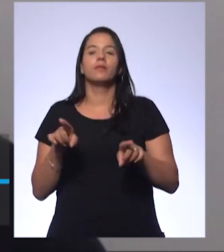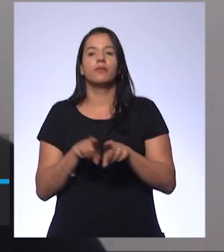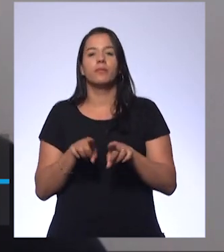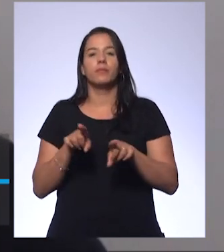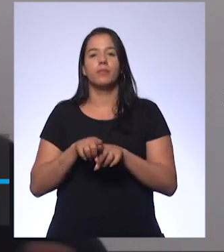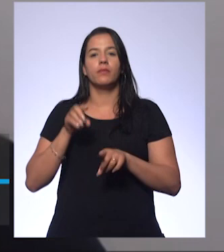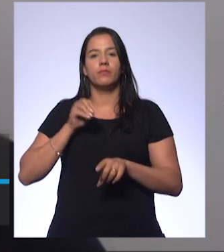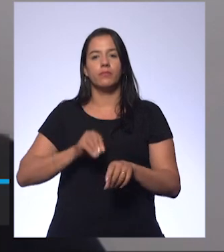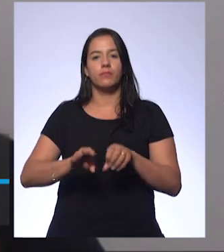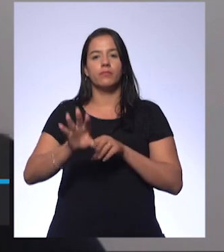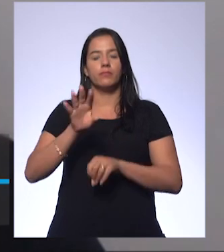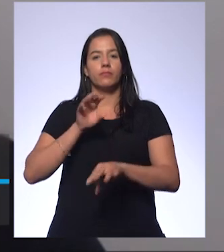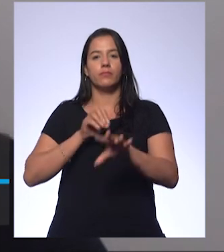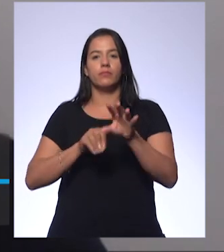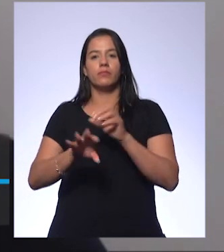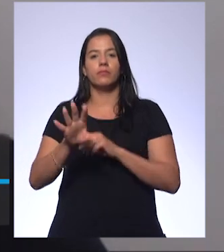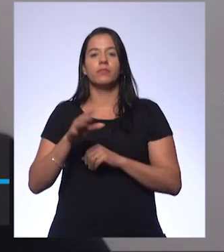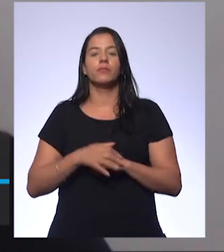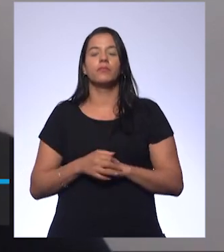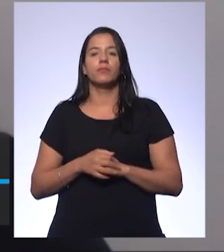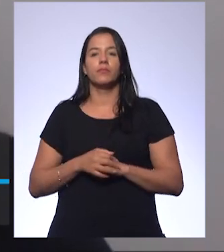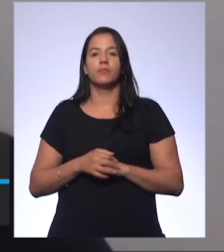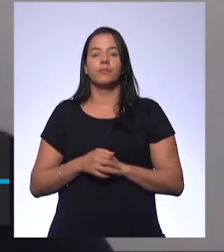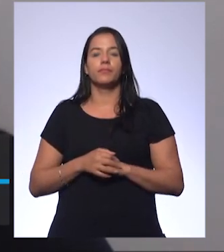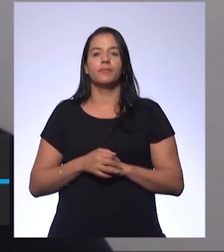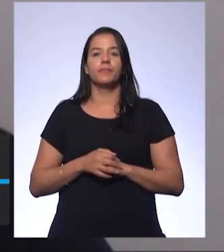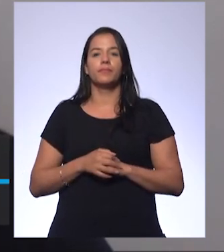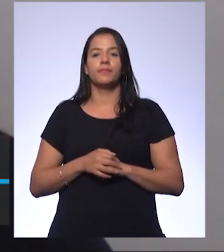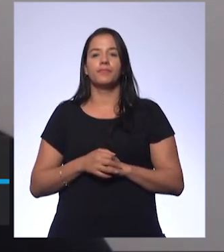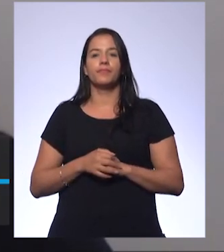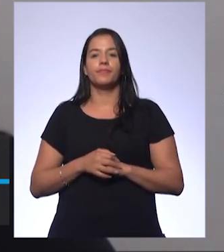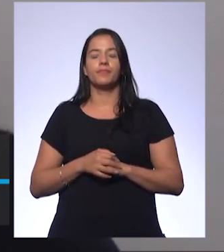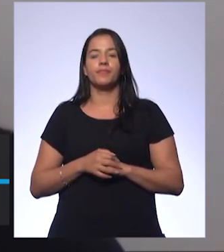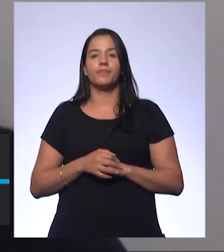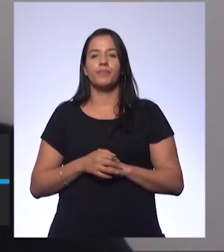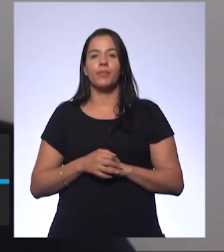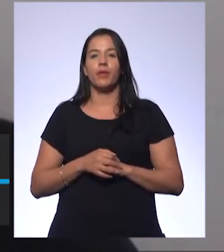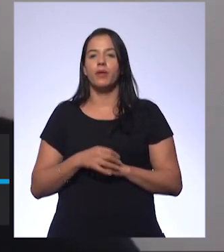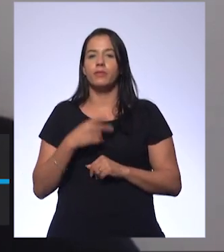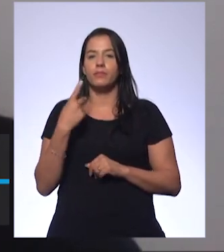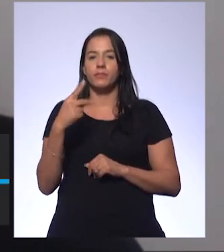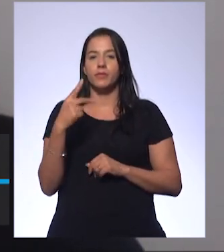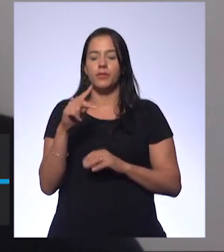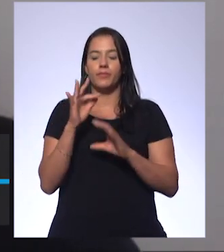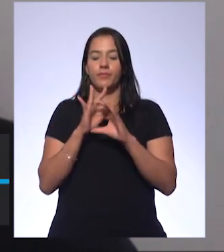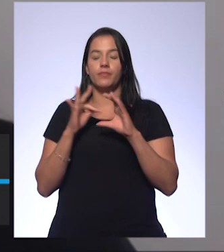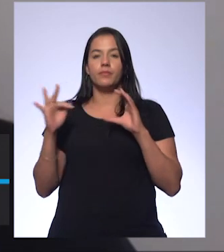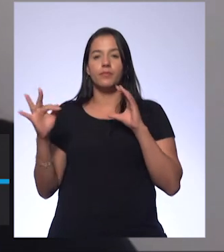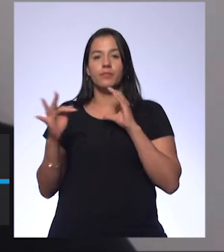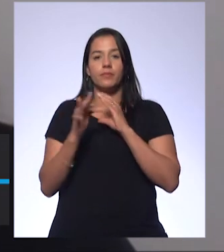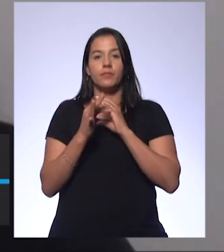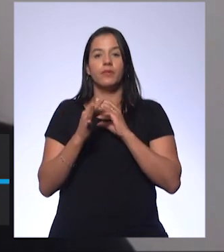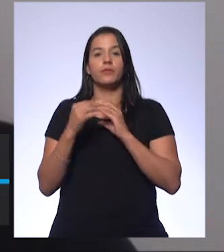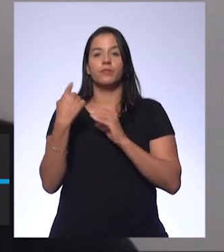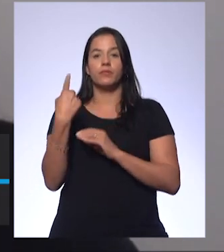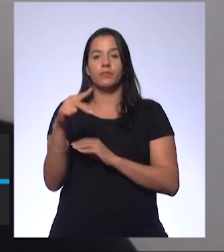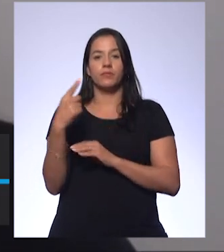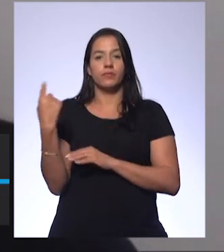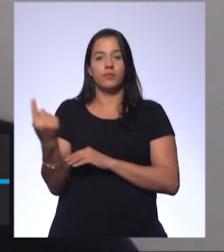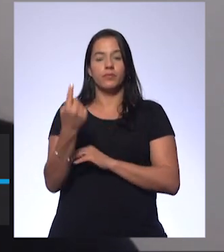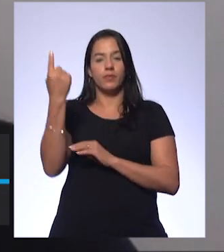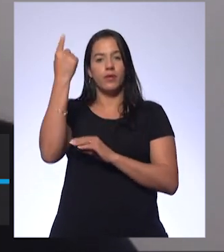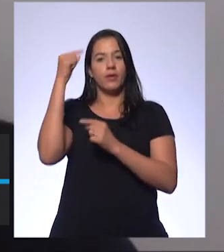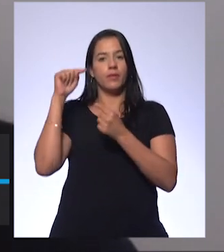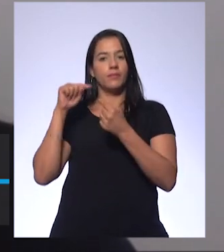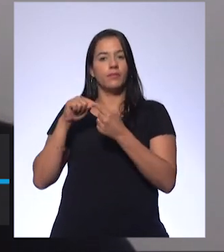na genética, né, lá no seu genótipo. Então, o seu fenótipo ali, a manifestação da sua altura, tem a ver com